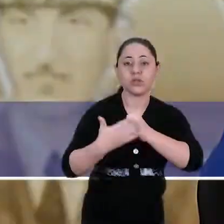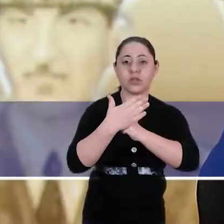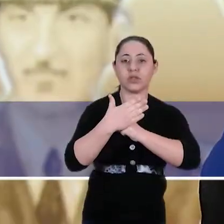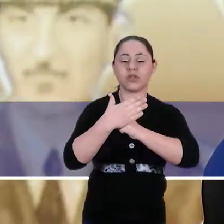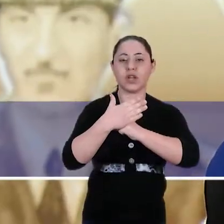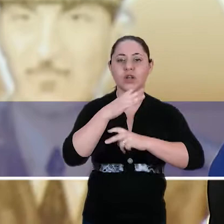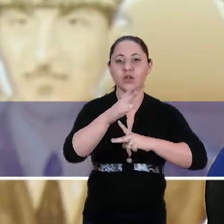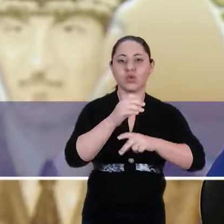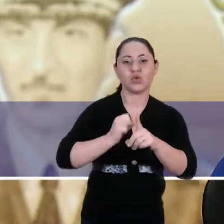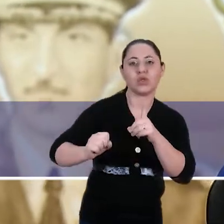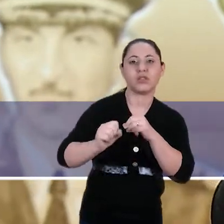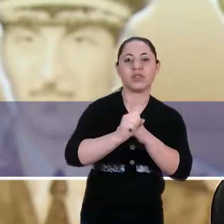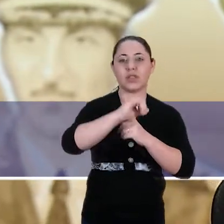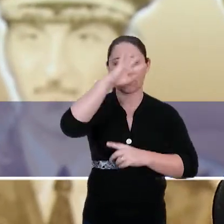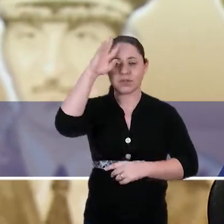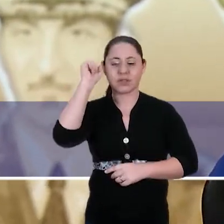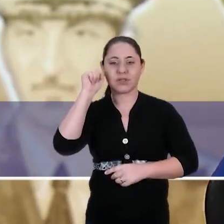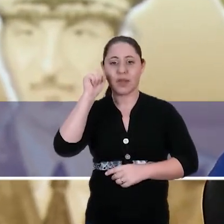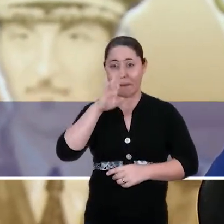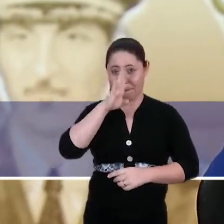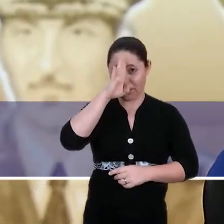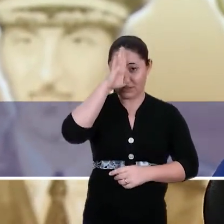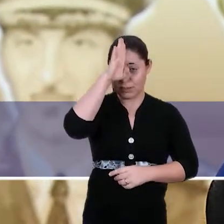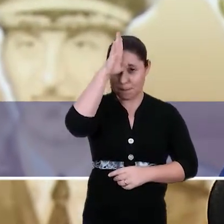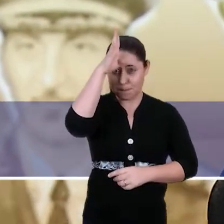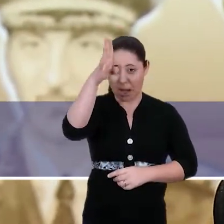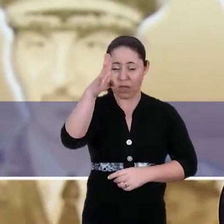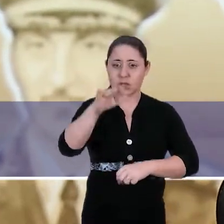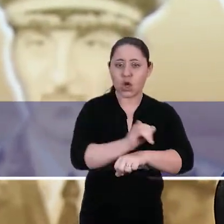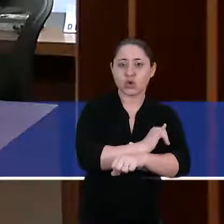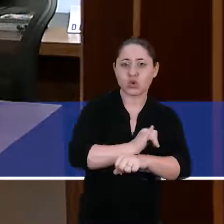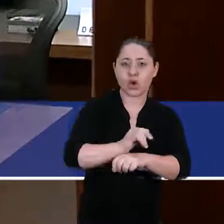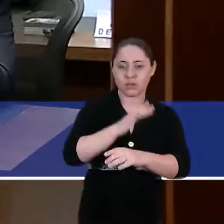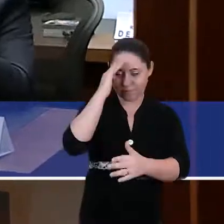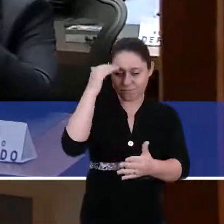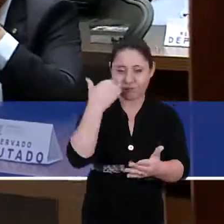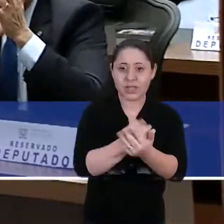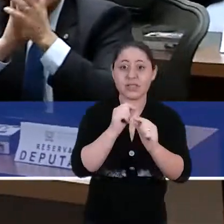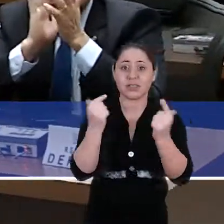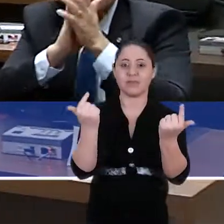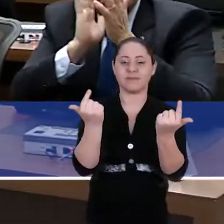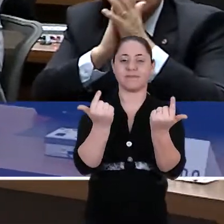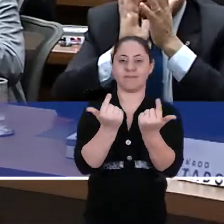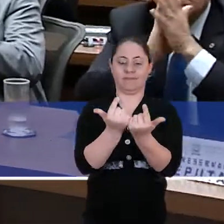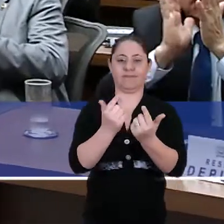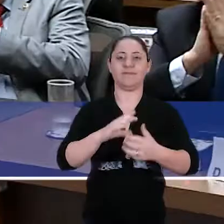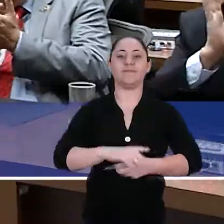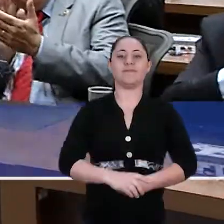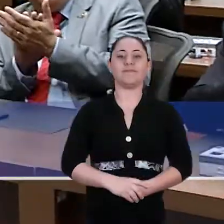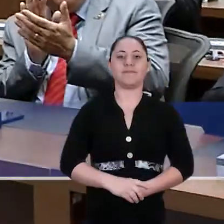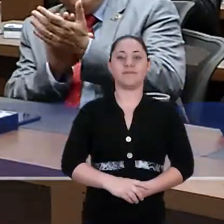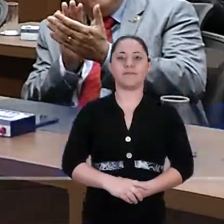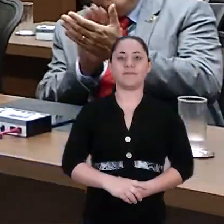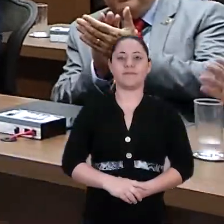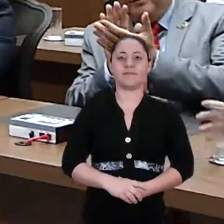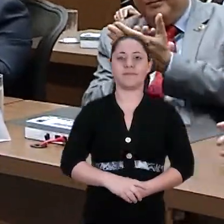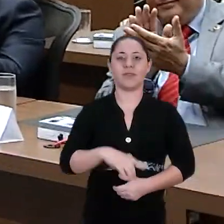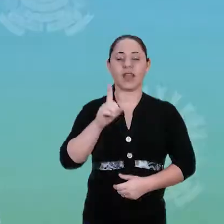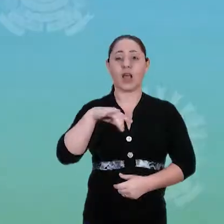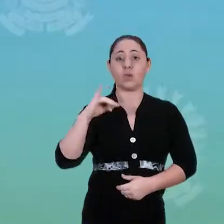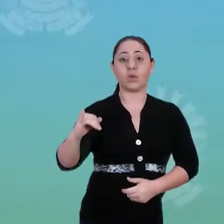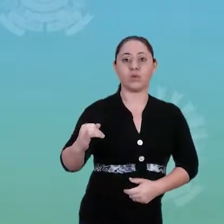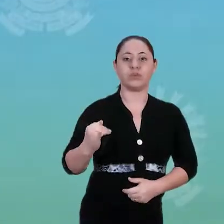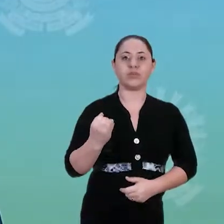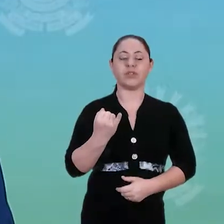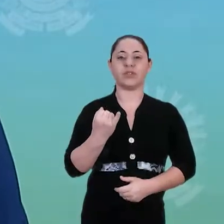proteger a sociedade sul-mato-grossense, uma das principais atitudes reconhecidas agora pela Assembleia Legislativa.